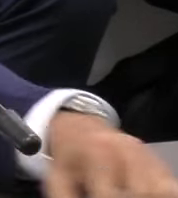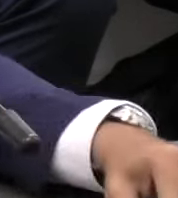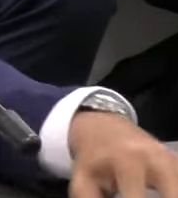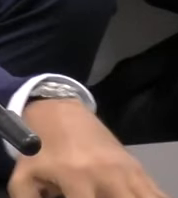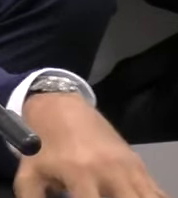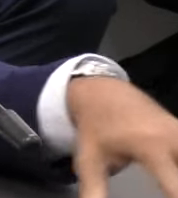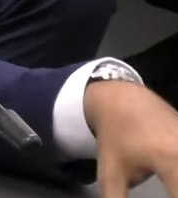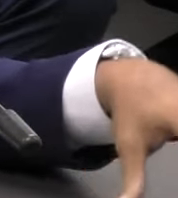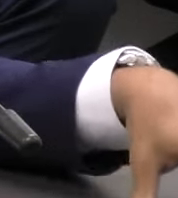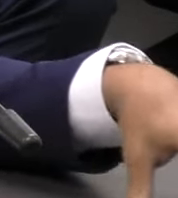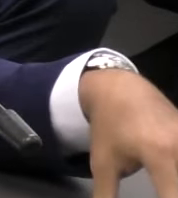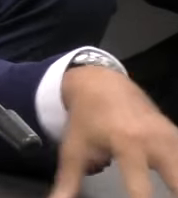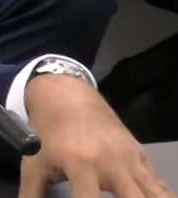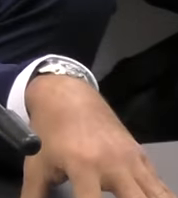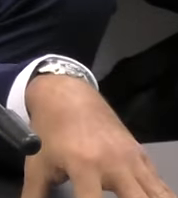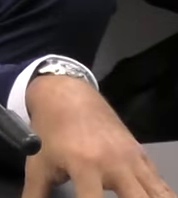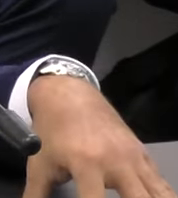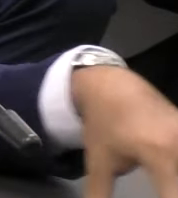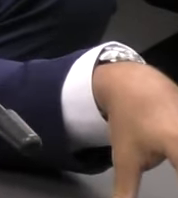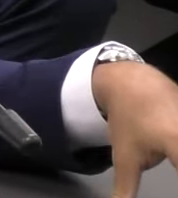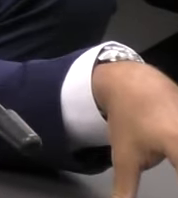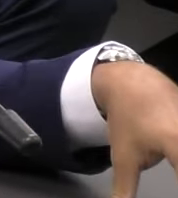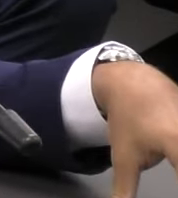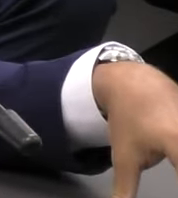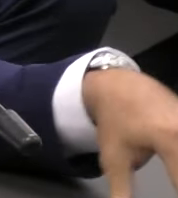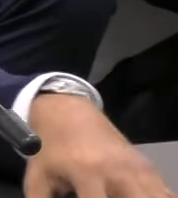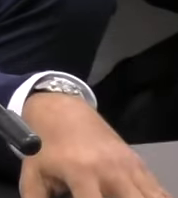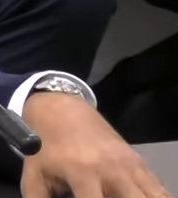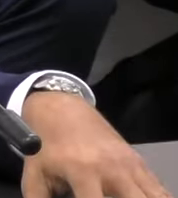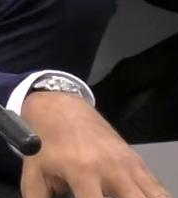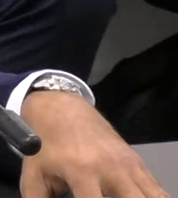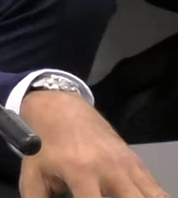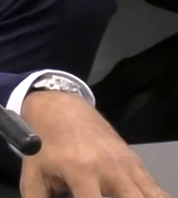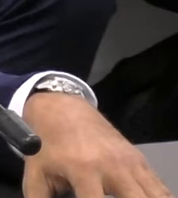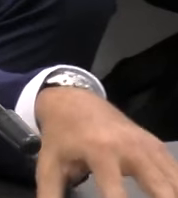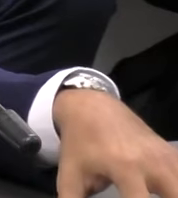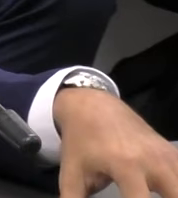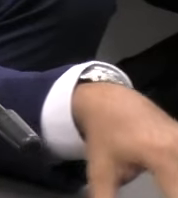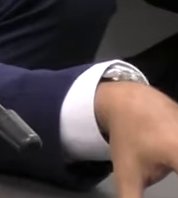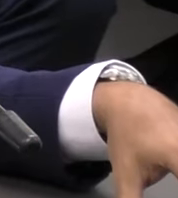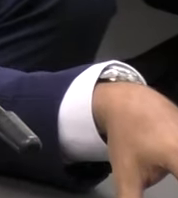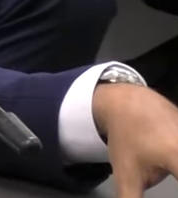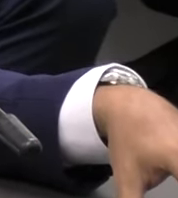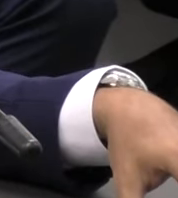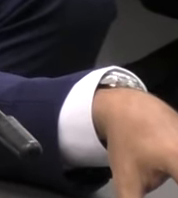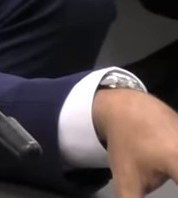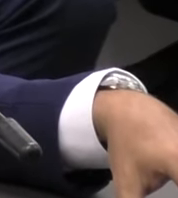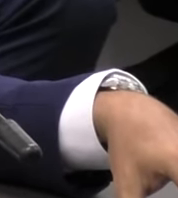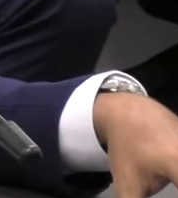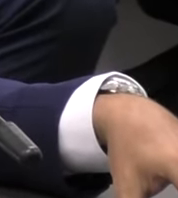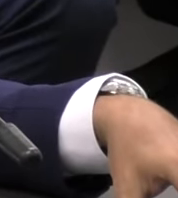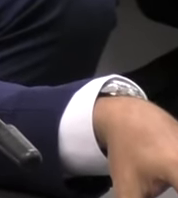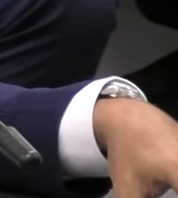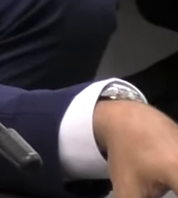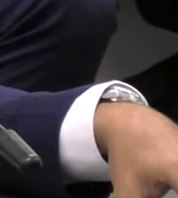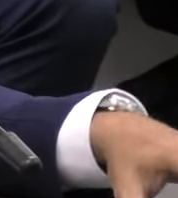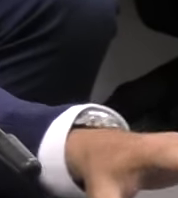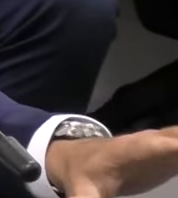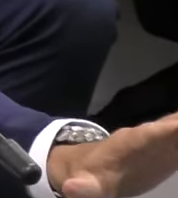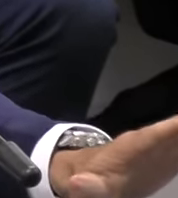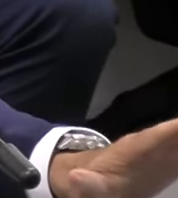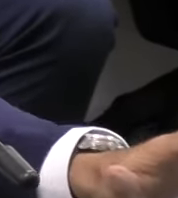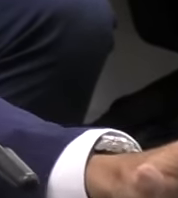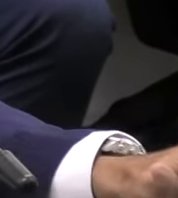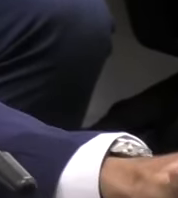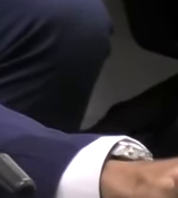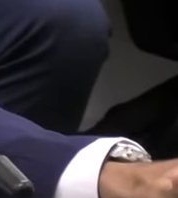instrumento e à metodologia que ele vem sendo aplicado eu realmente acredito que se não houvesse uma distorção nós